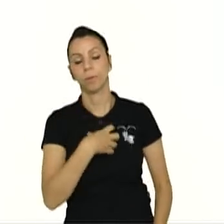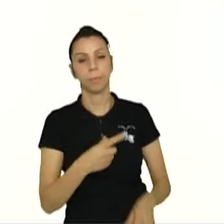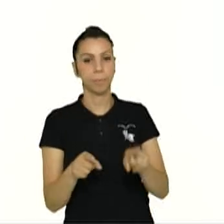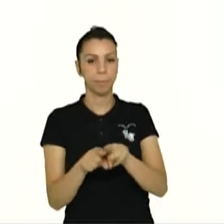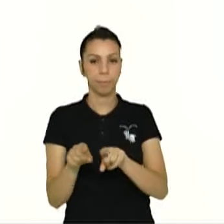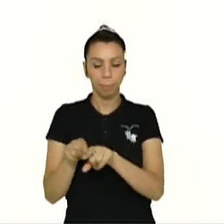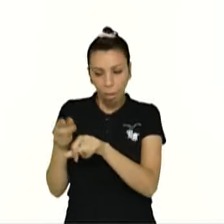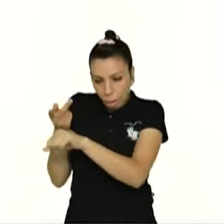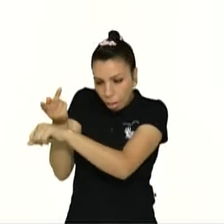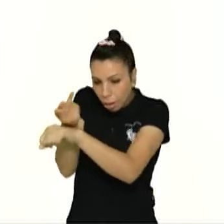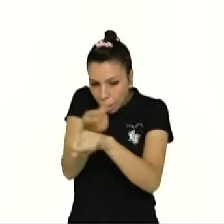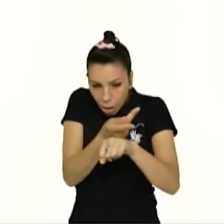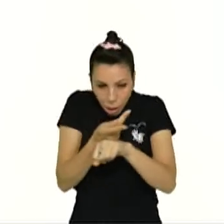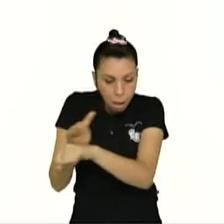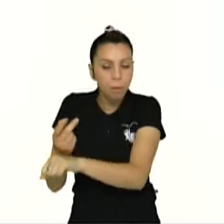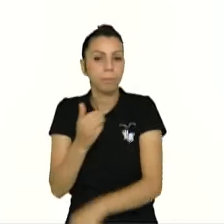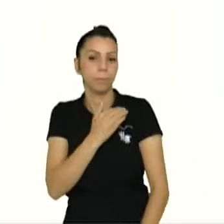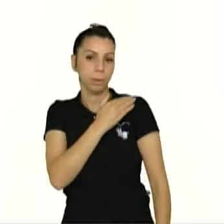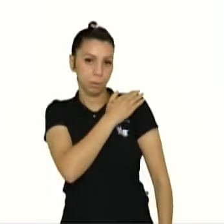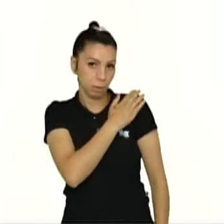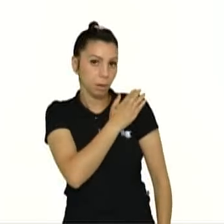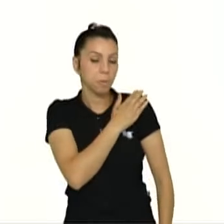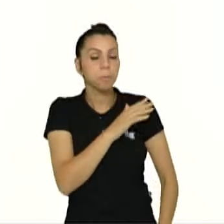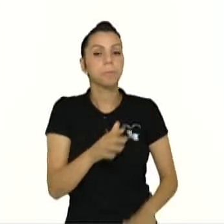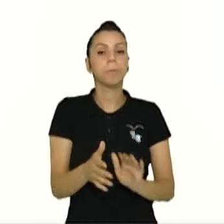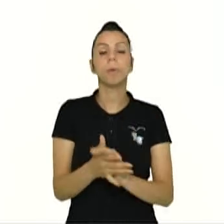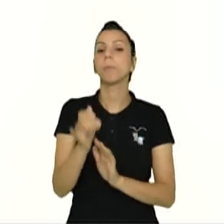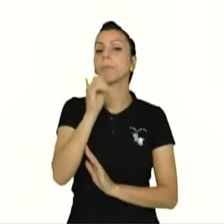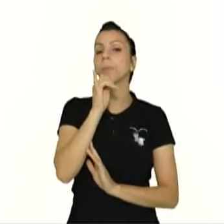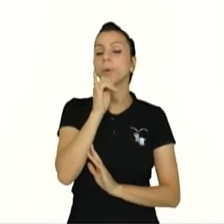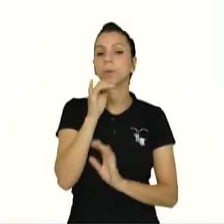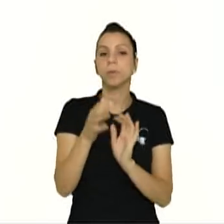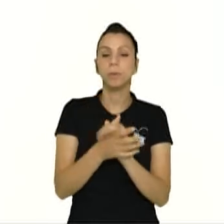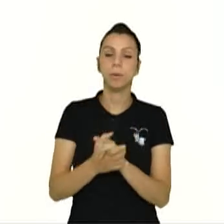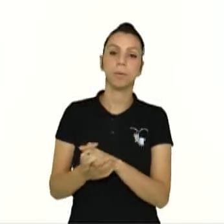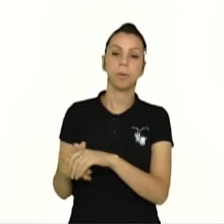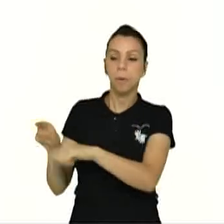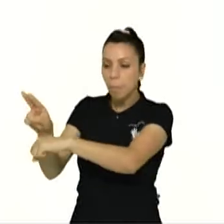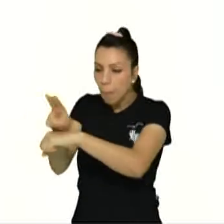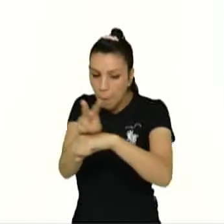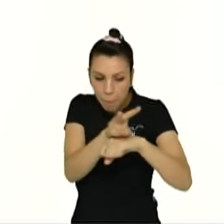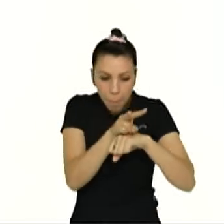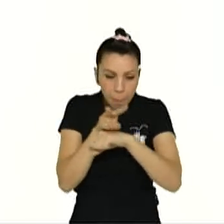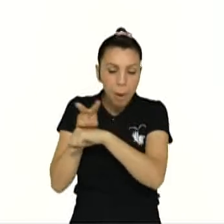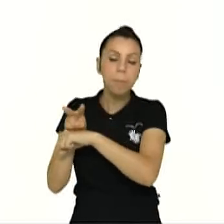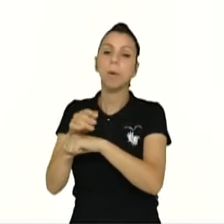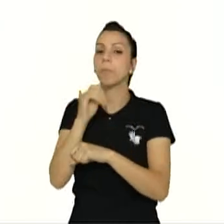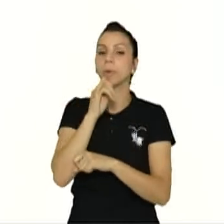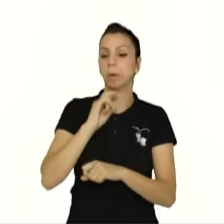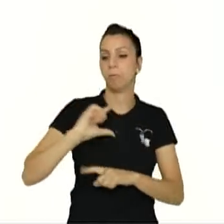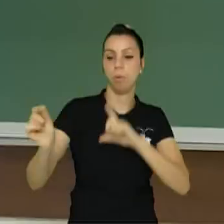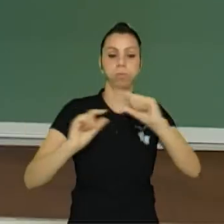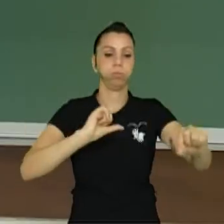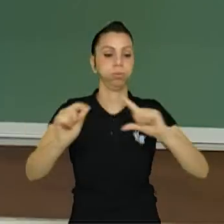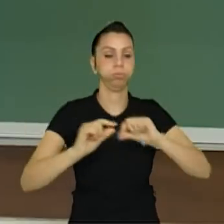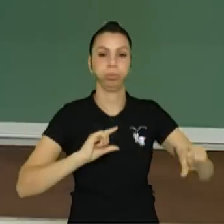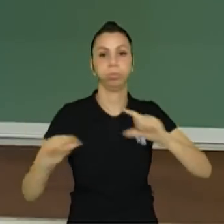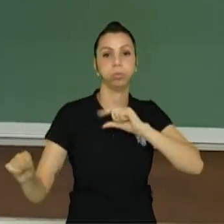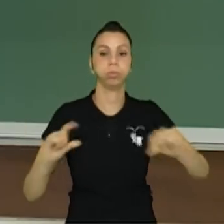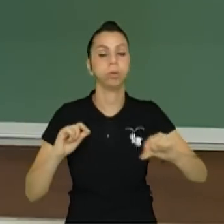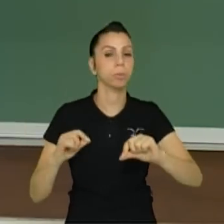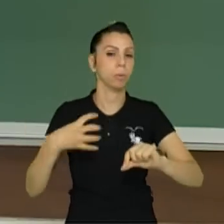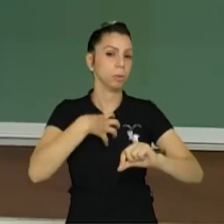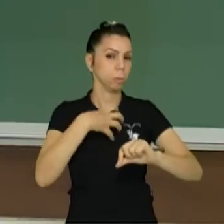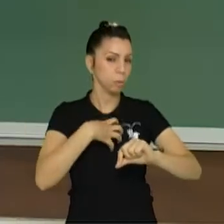vigiados por militares, ou seja, caso tivesse ali alguma situação deles quererem fugir ou sair,